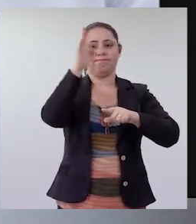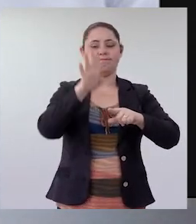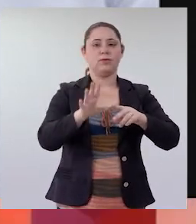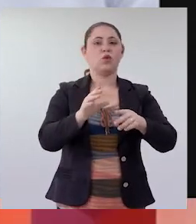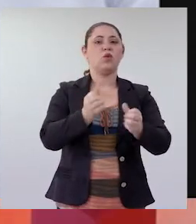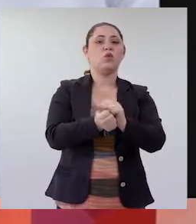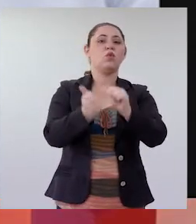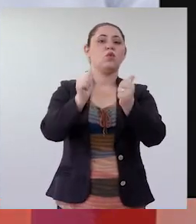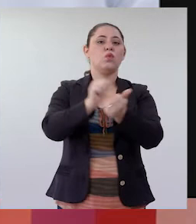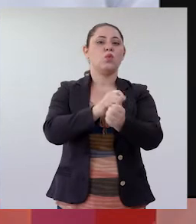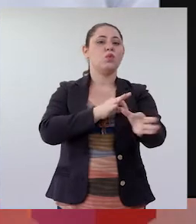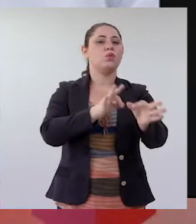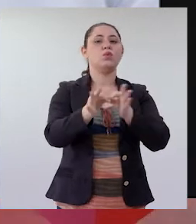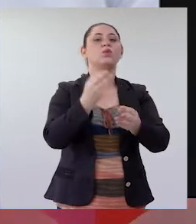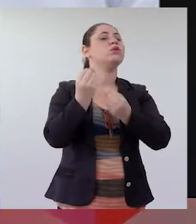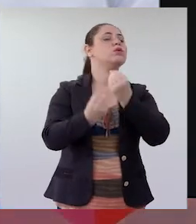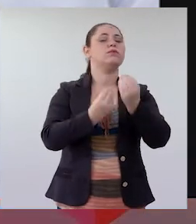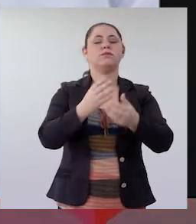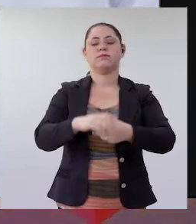adequação?